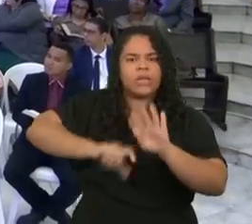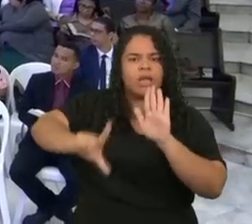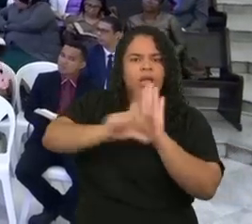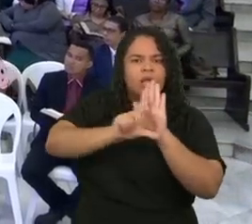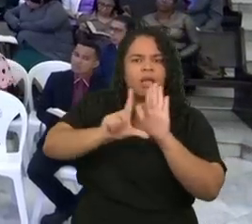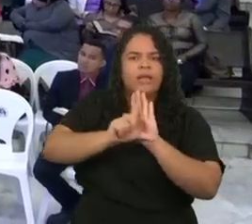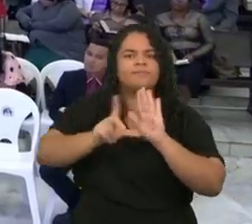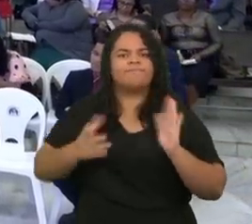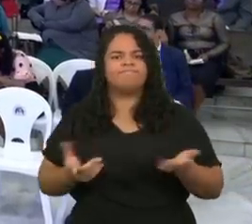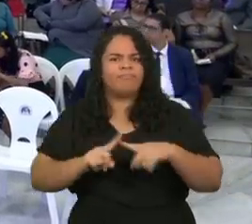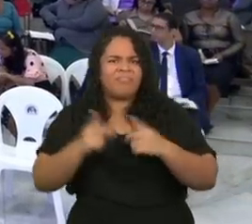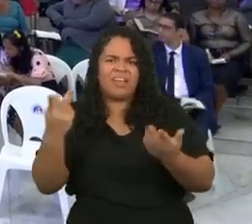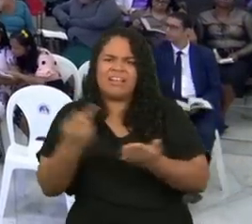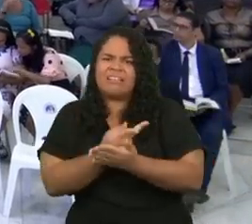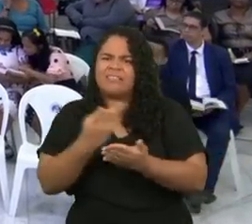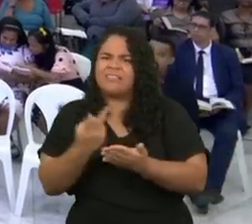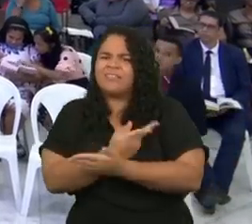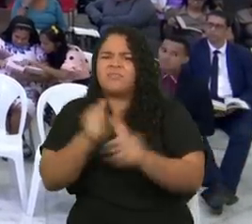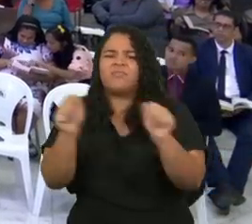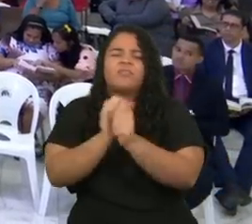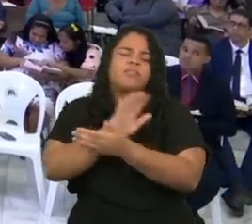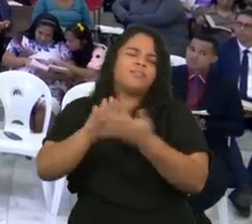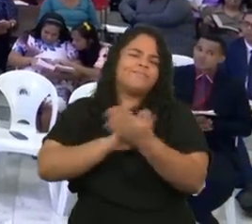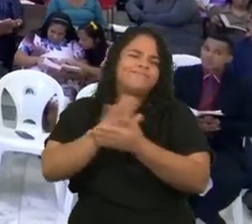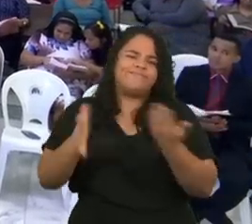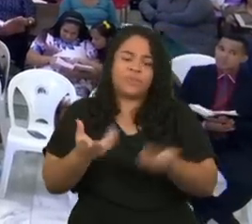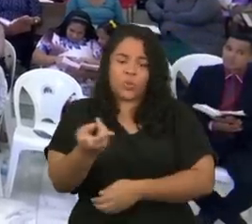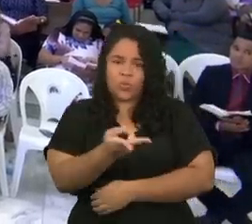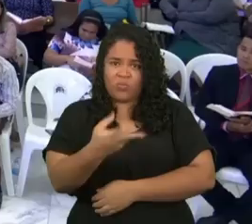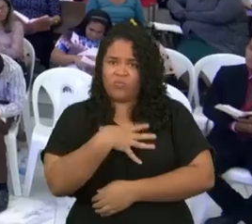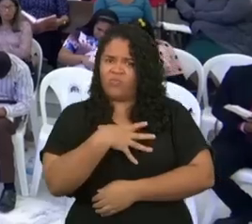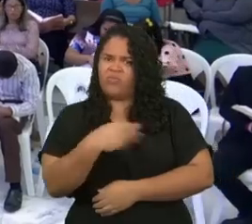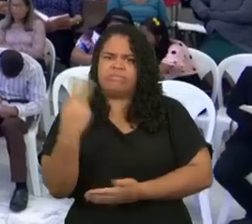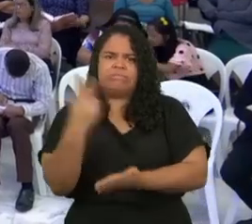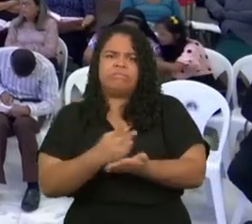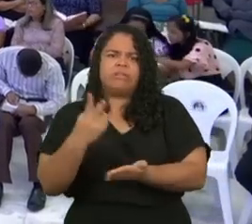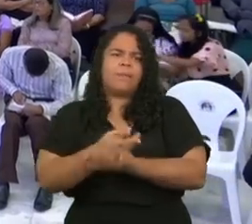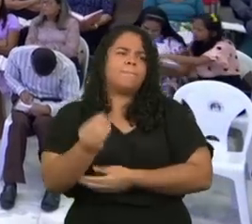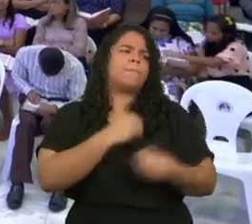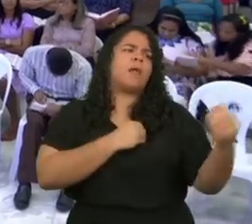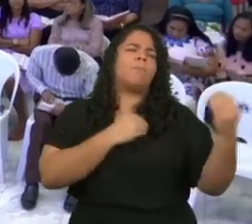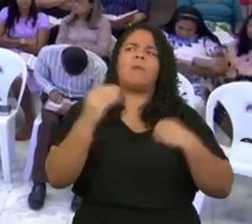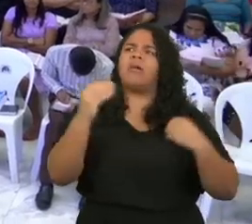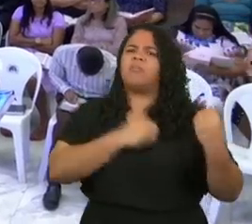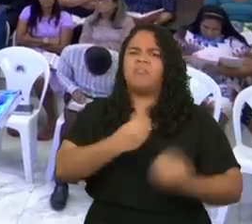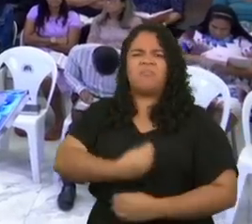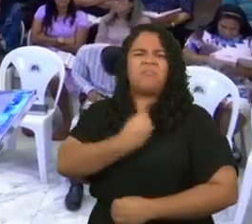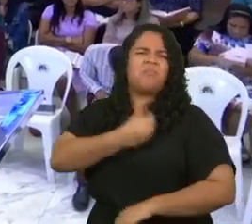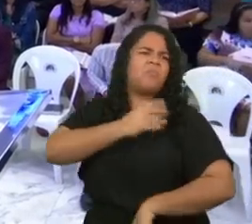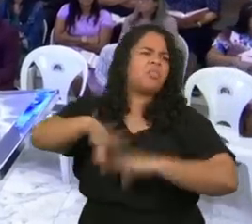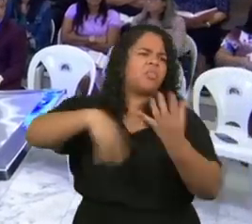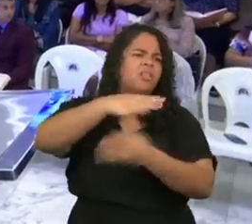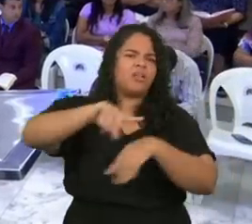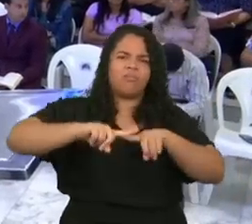andavam não é mas ele não foi capaz e repreendê-los de chamá-los atenção e